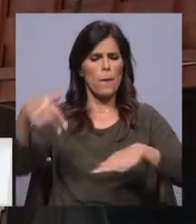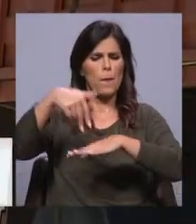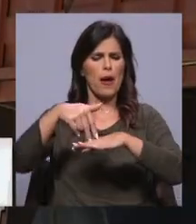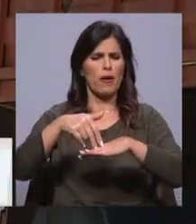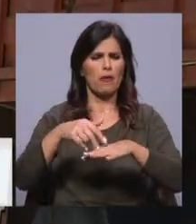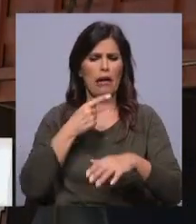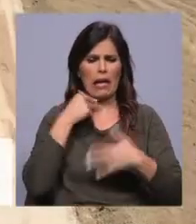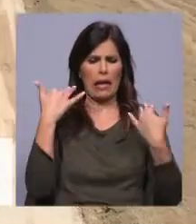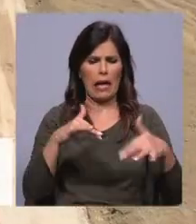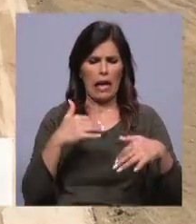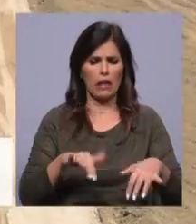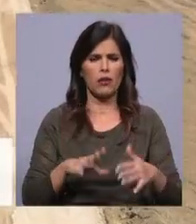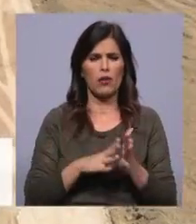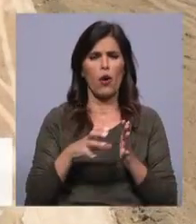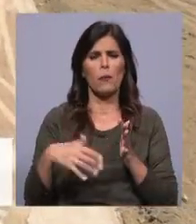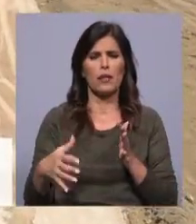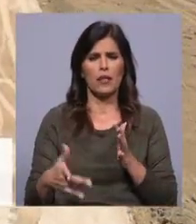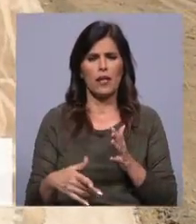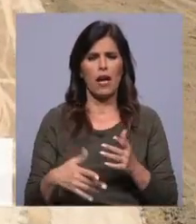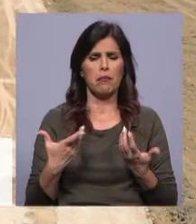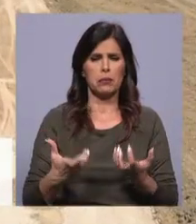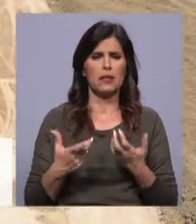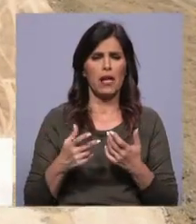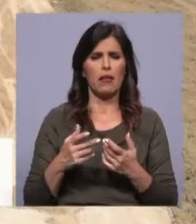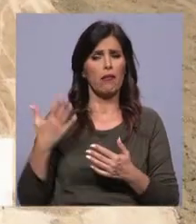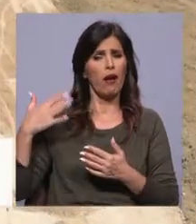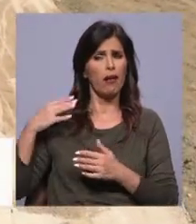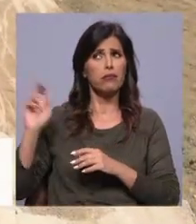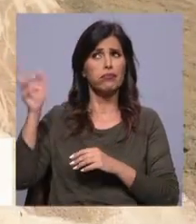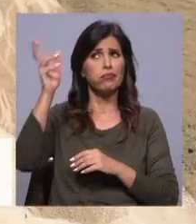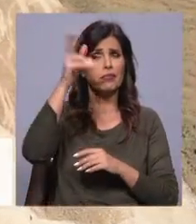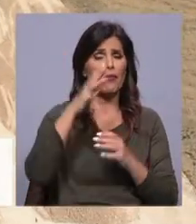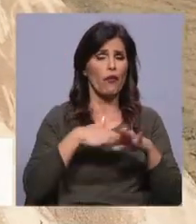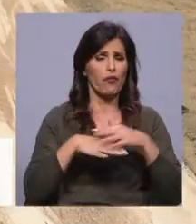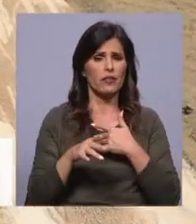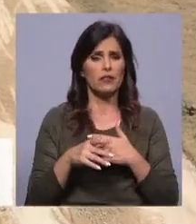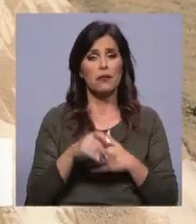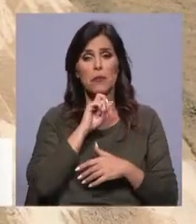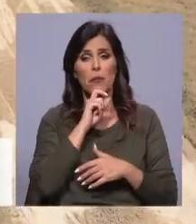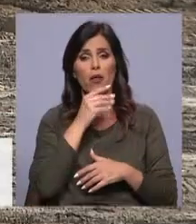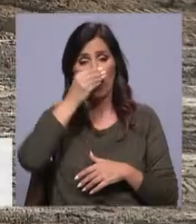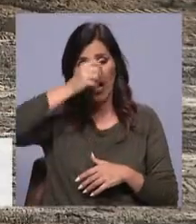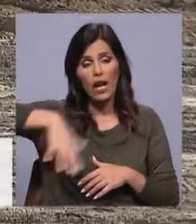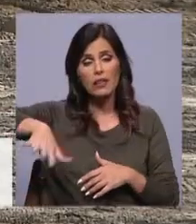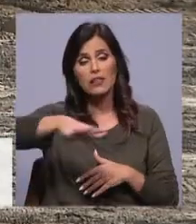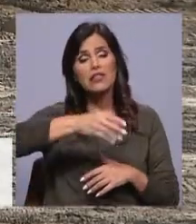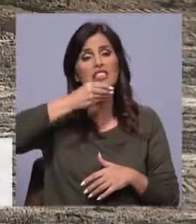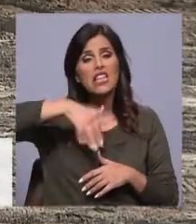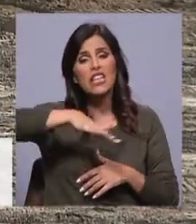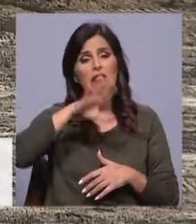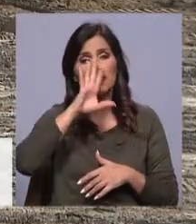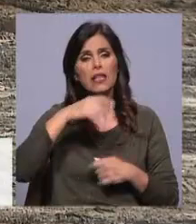mais complicado e pesado do que os que foram feitos noutra jornadas mundiais da juventude Provavelmente em terrenos que se é preciso gastar